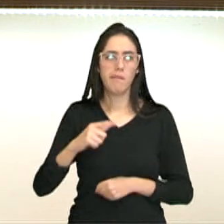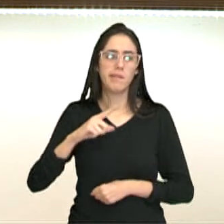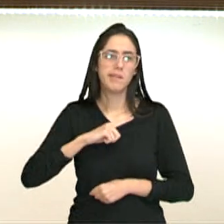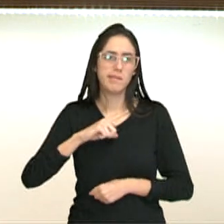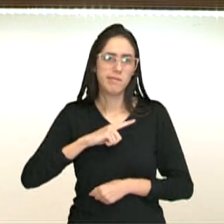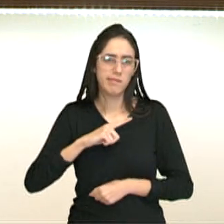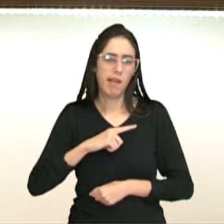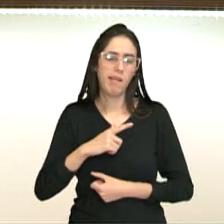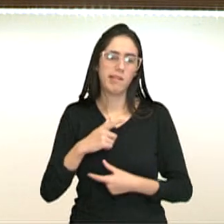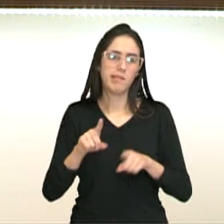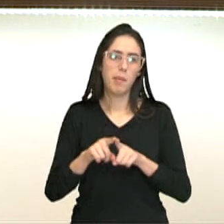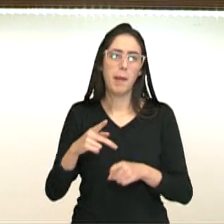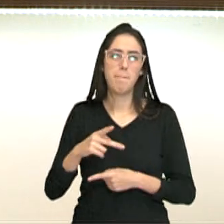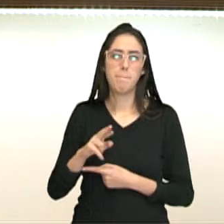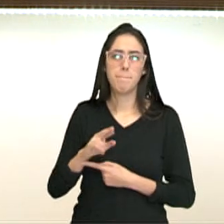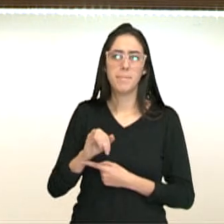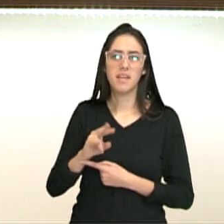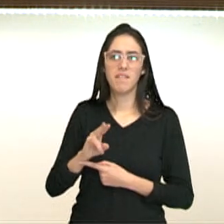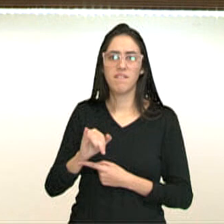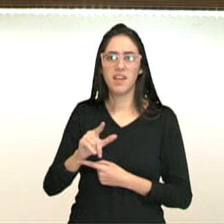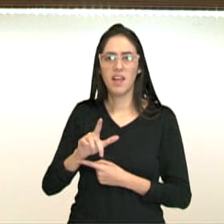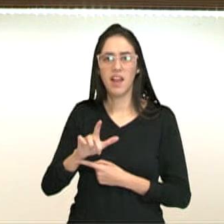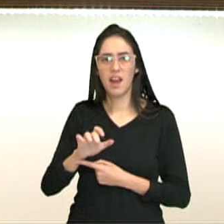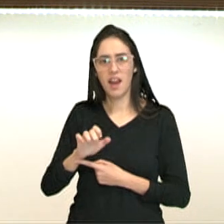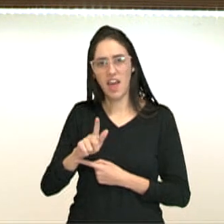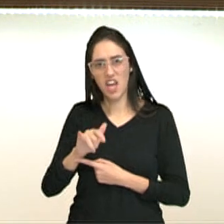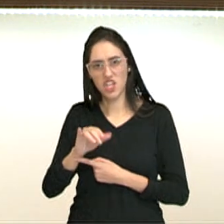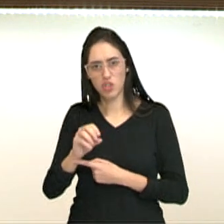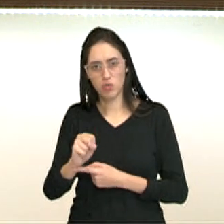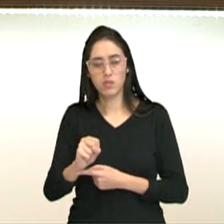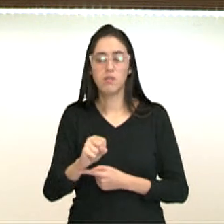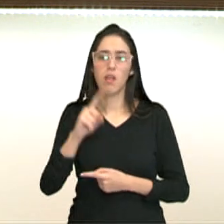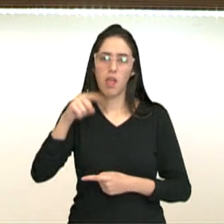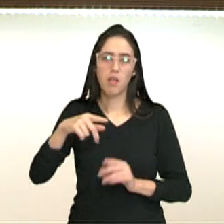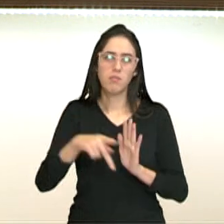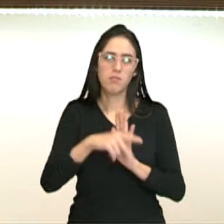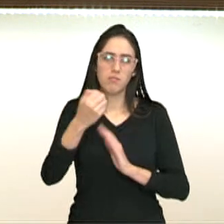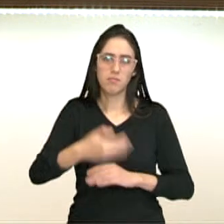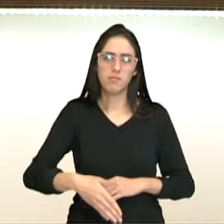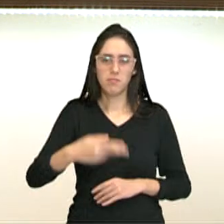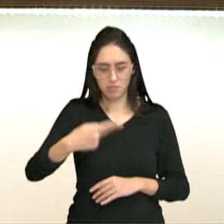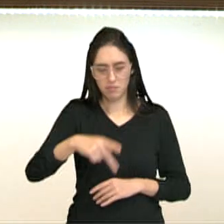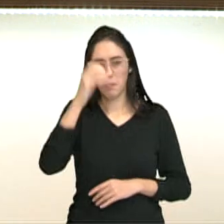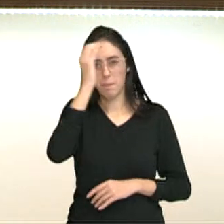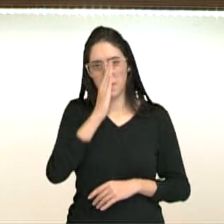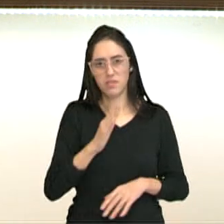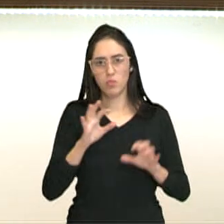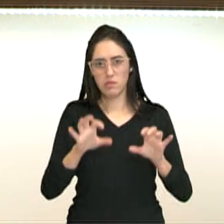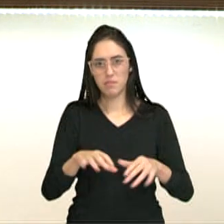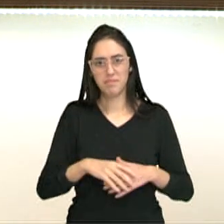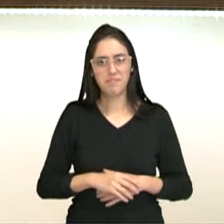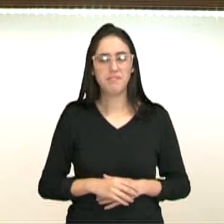privilégios. Então, isso seria uma característica da sociabilidade no Brasil.